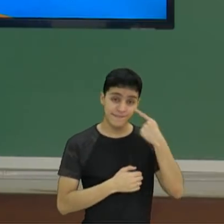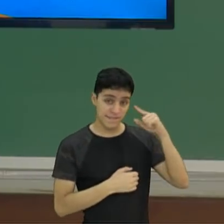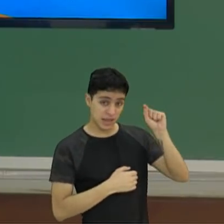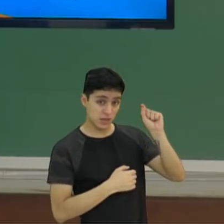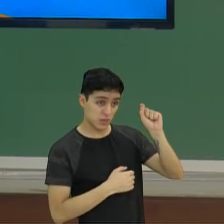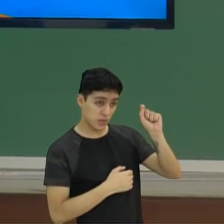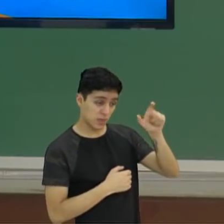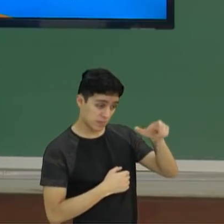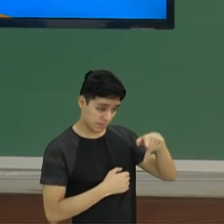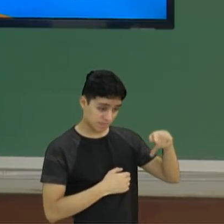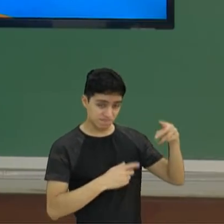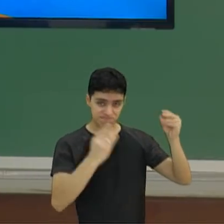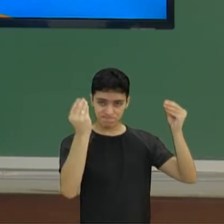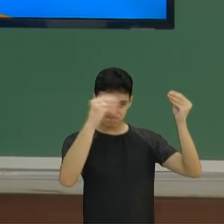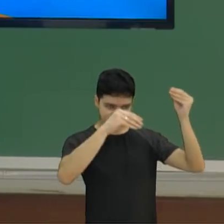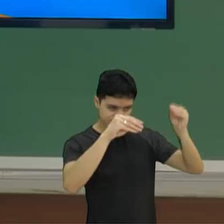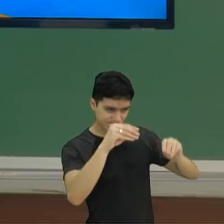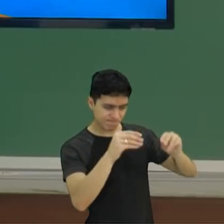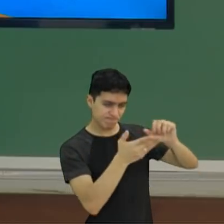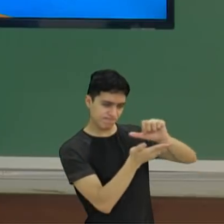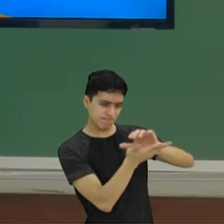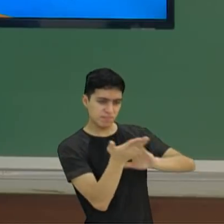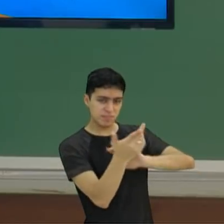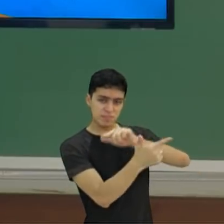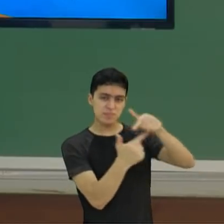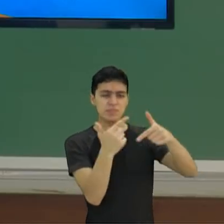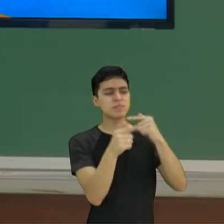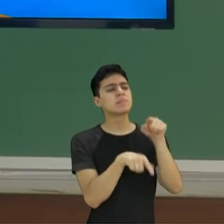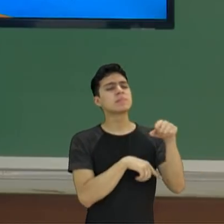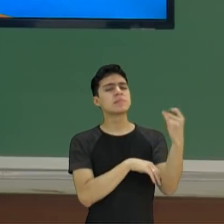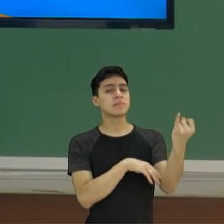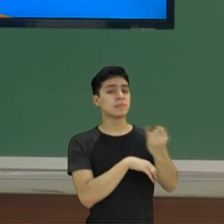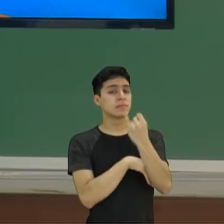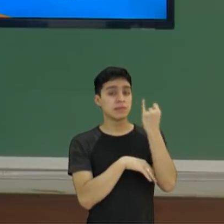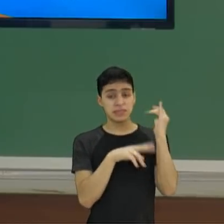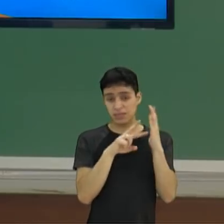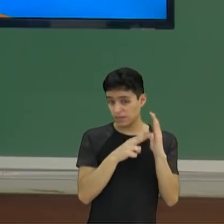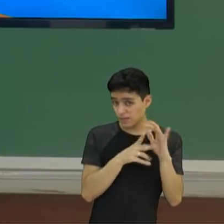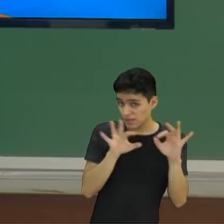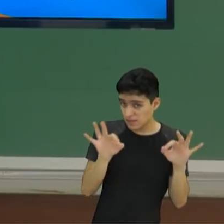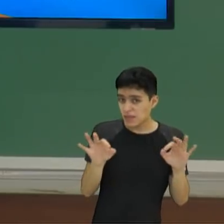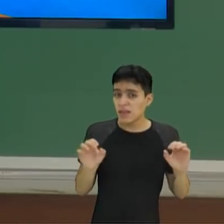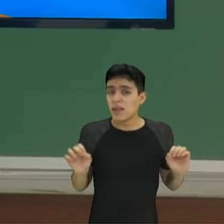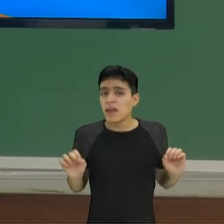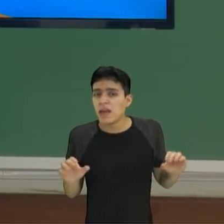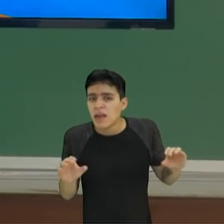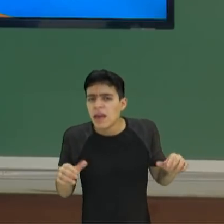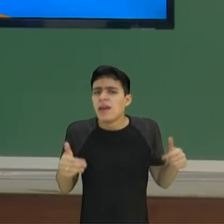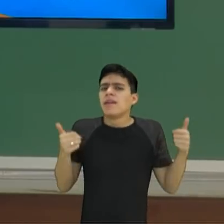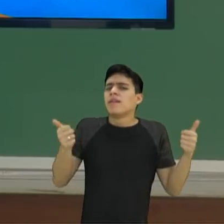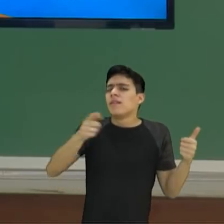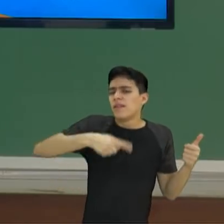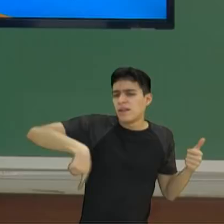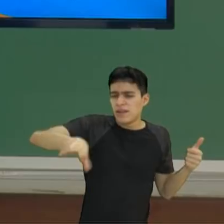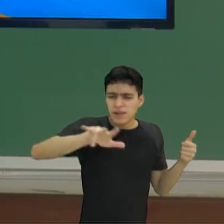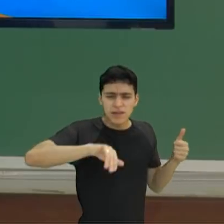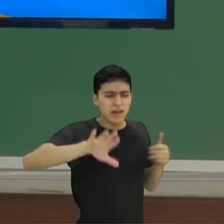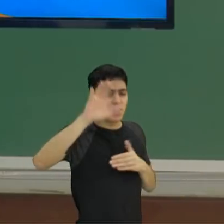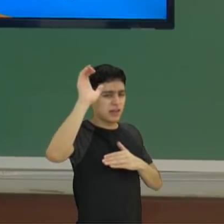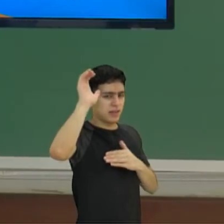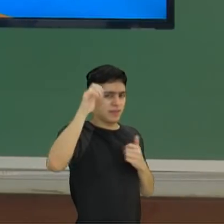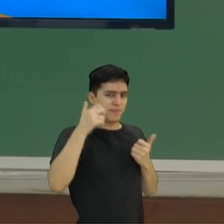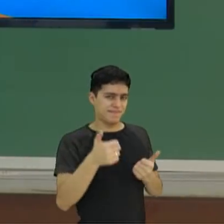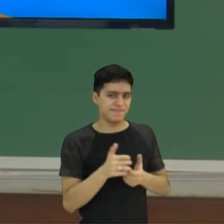as atividades, avaliações e trabalho. É bastante importante, nós estamos em aula. Então, faça isso